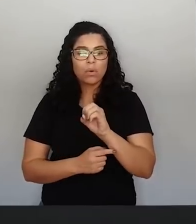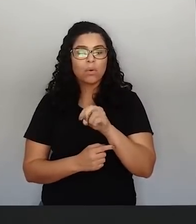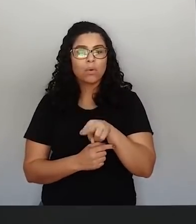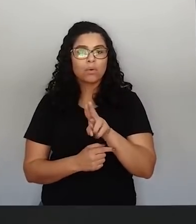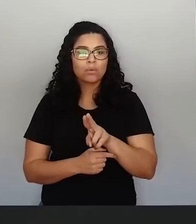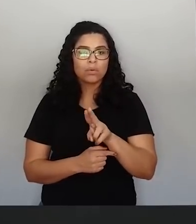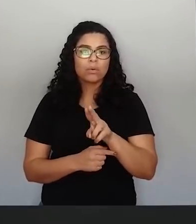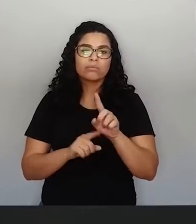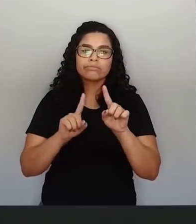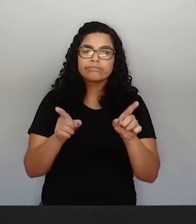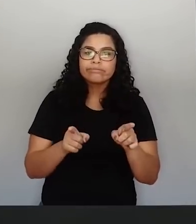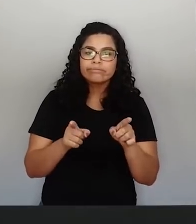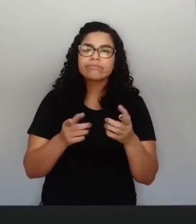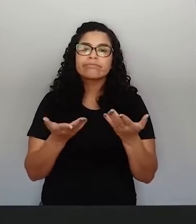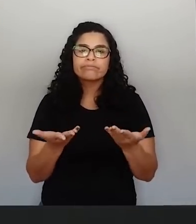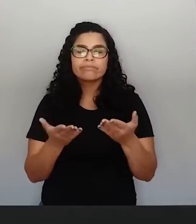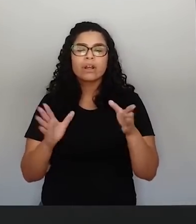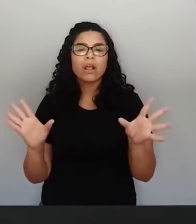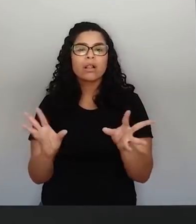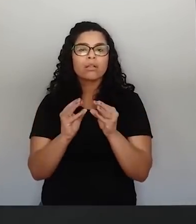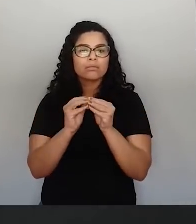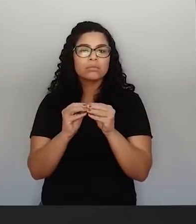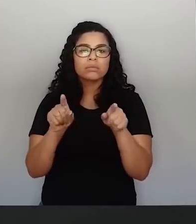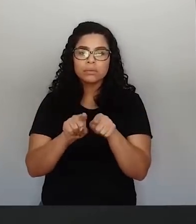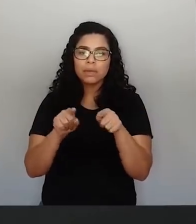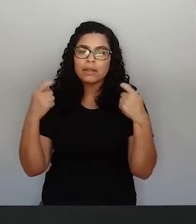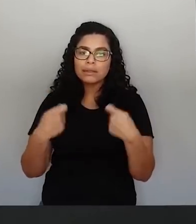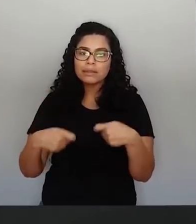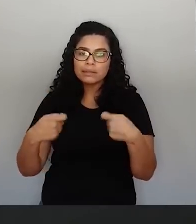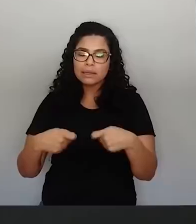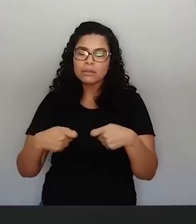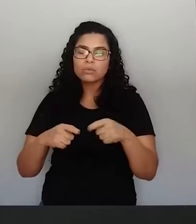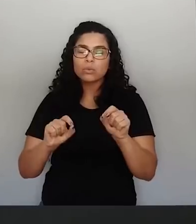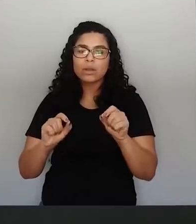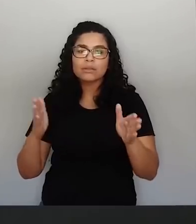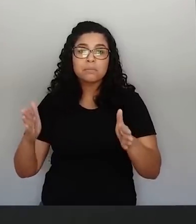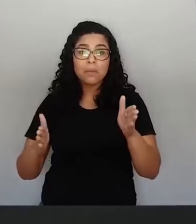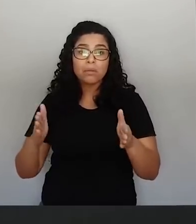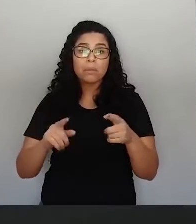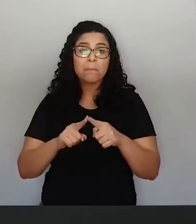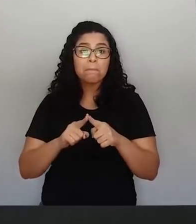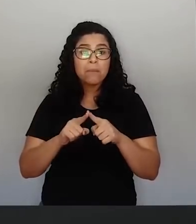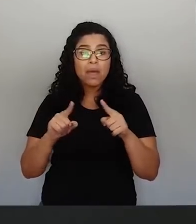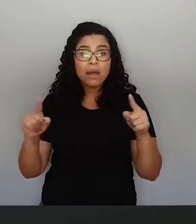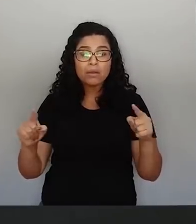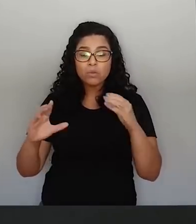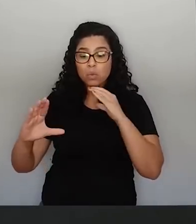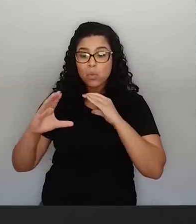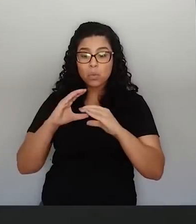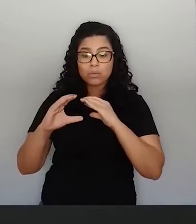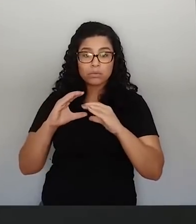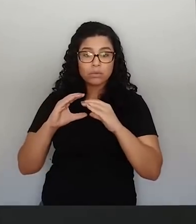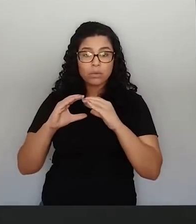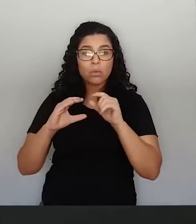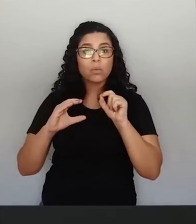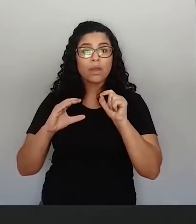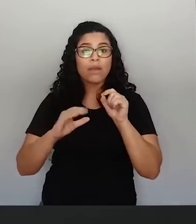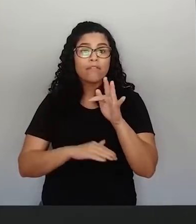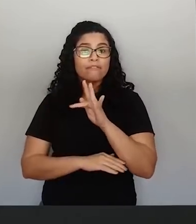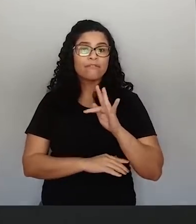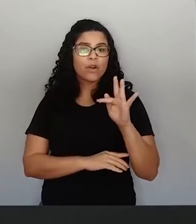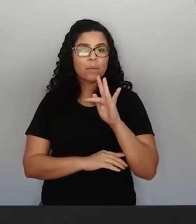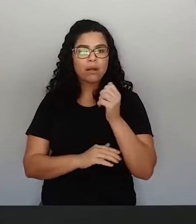processo de neologismo. Essa ideia aqui de neo sempre é uma ideia de novo. O que é um neologismo? Olha que interessante, é o